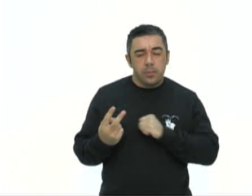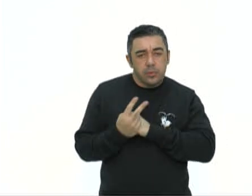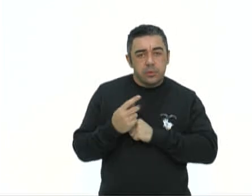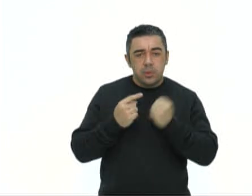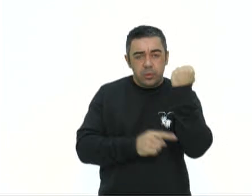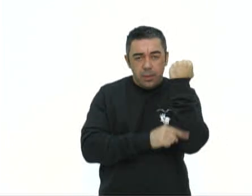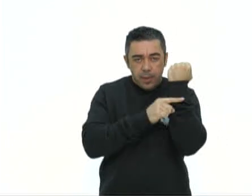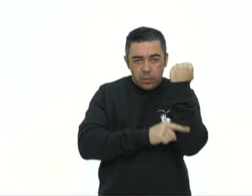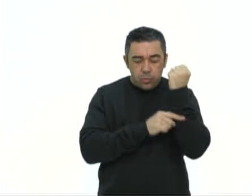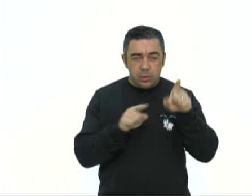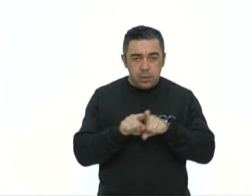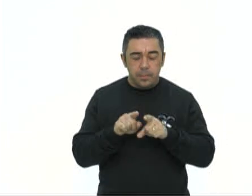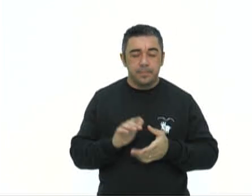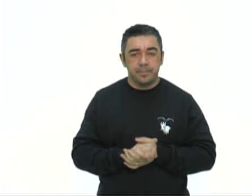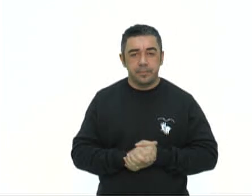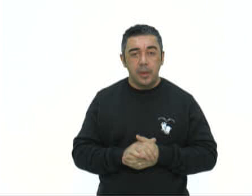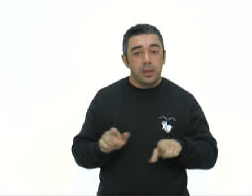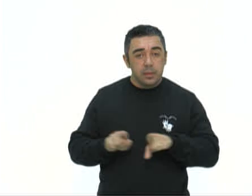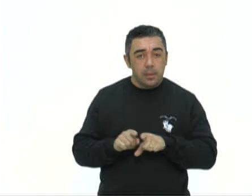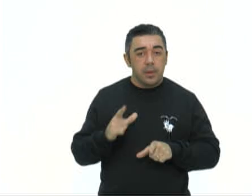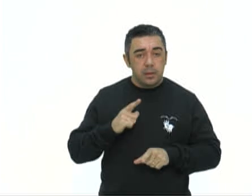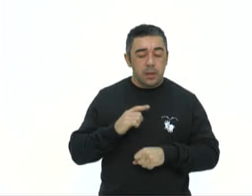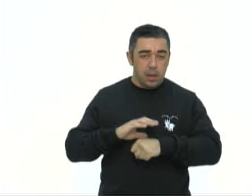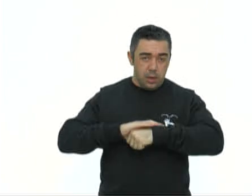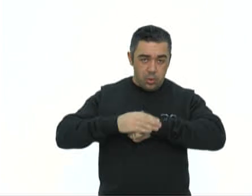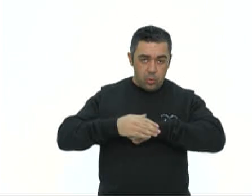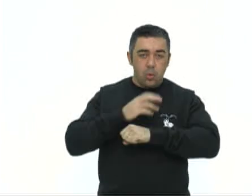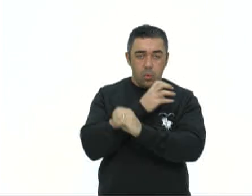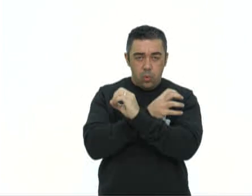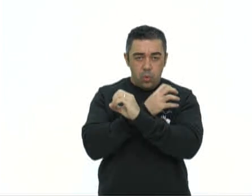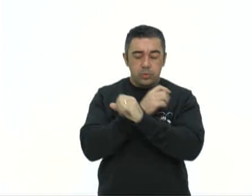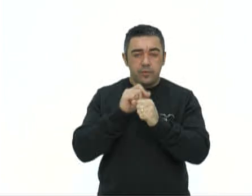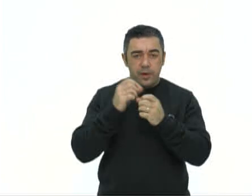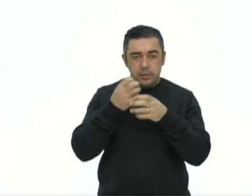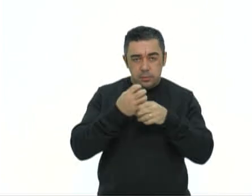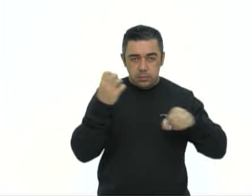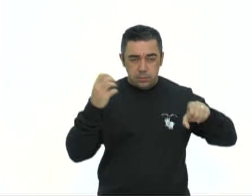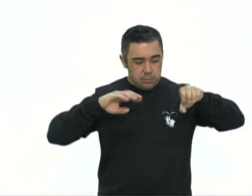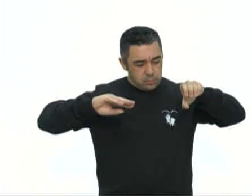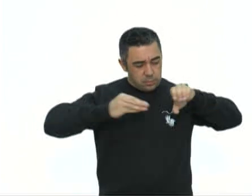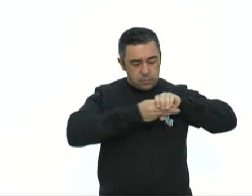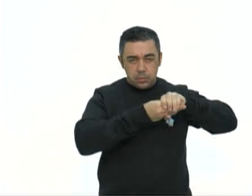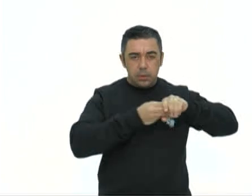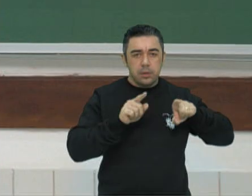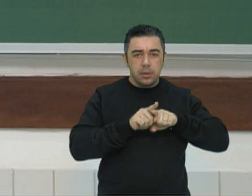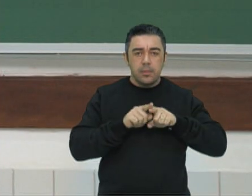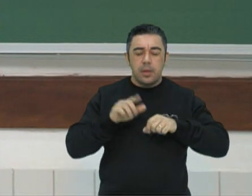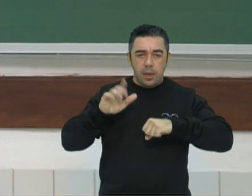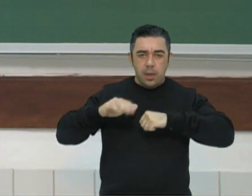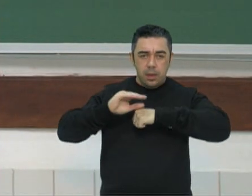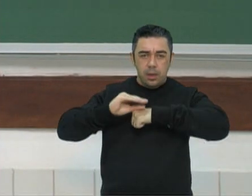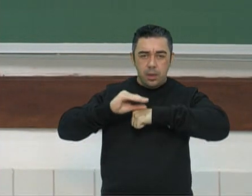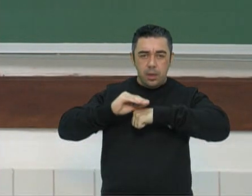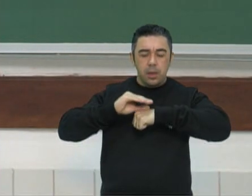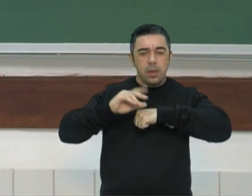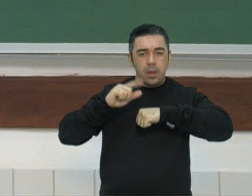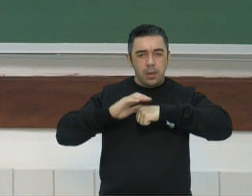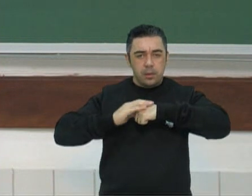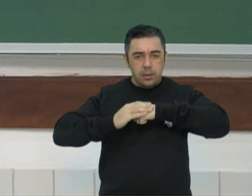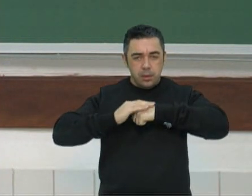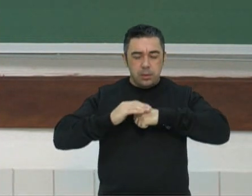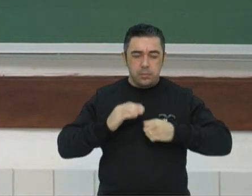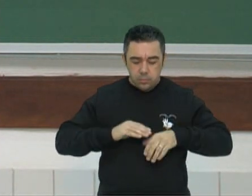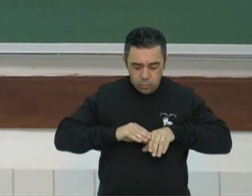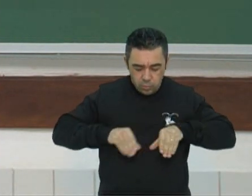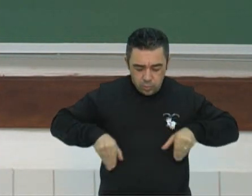ali. Ele ainda aparece nas cavidades dos ossos, né, formando a medula óssea, e na hipoderme, que é a chamada tela subcutânea,